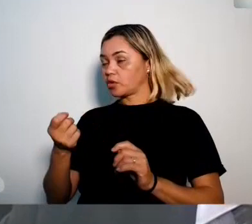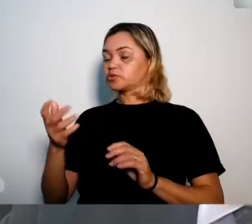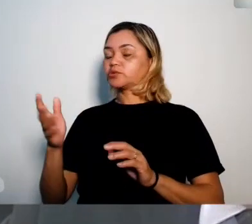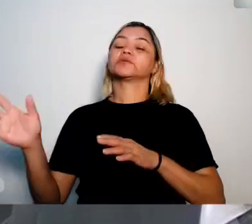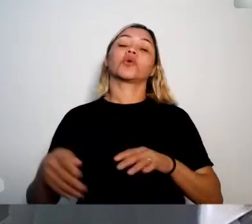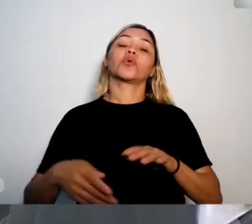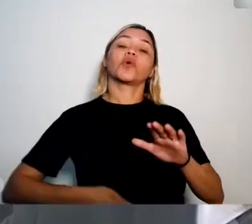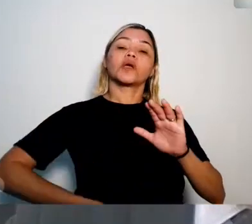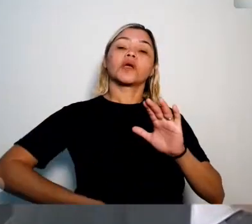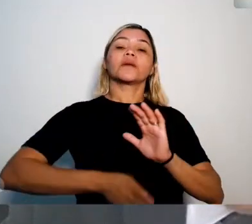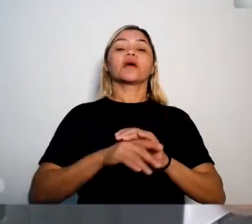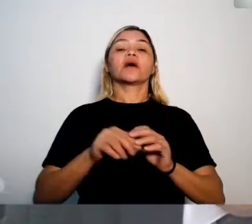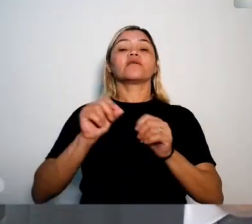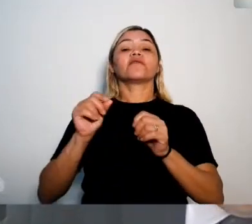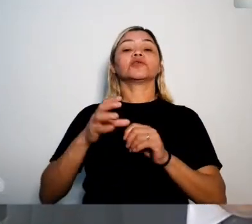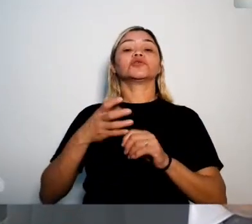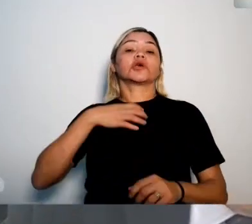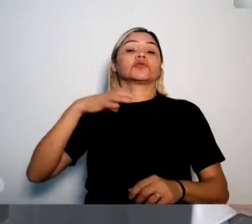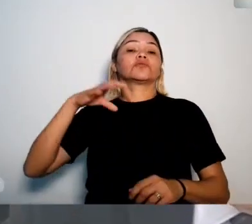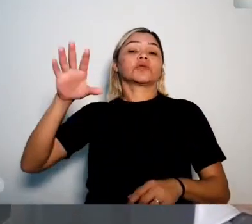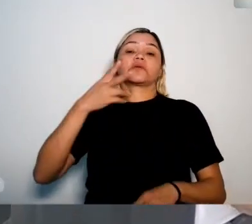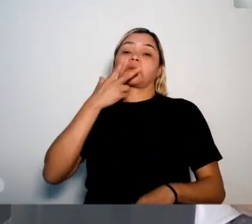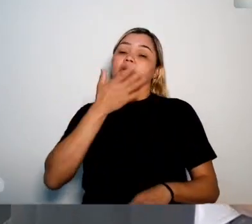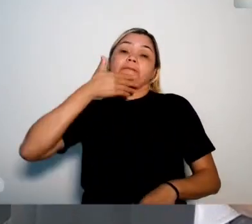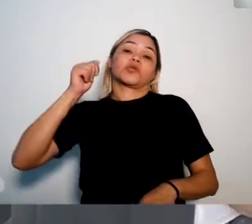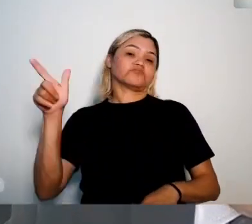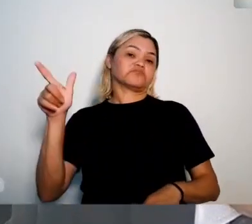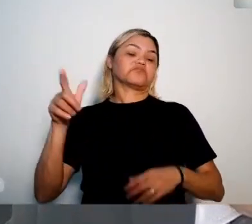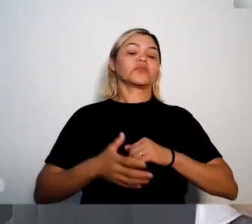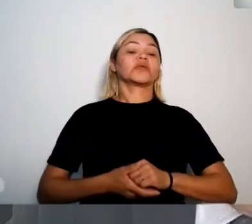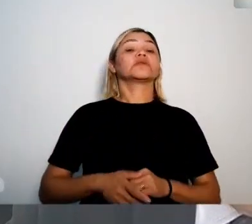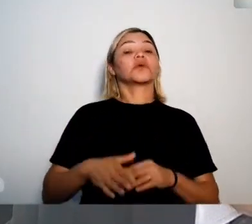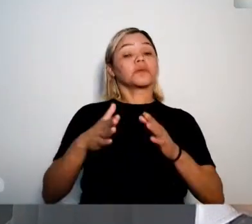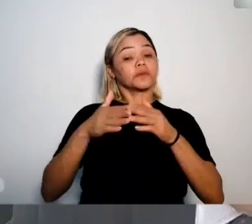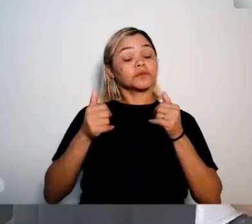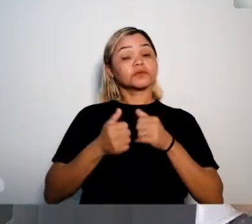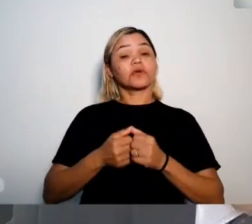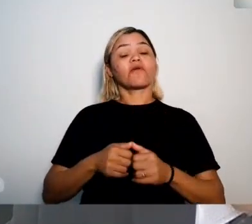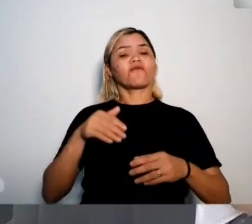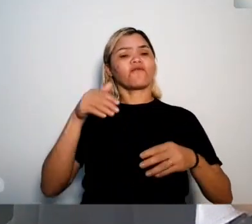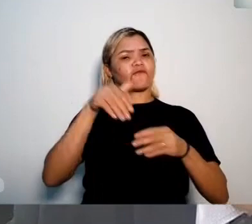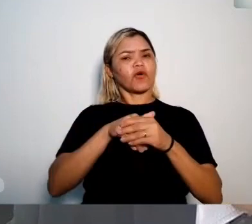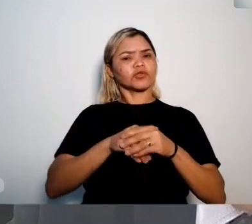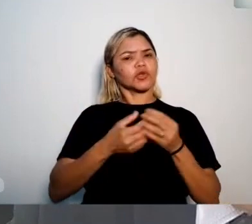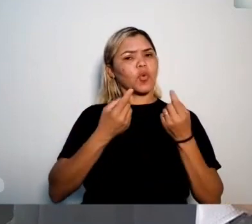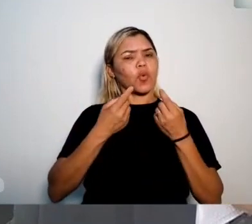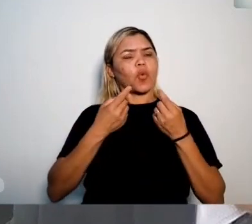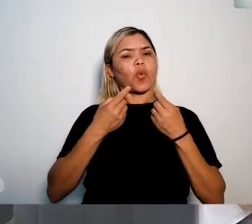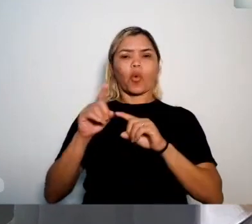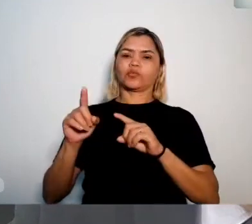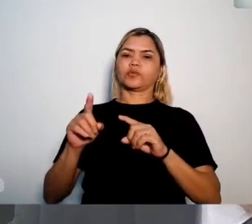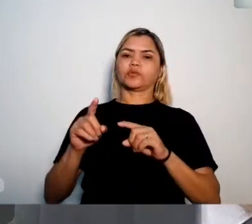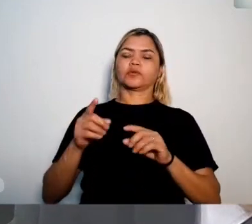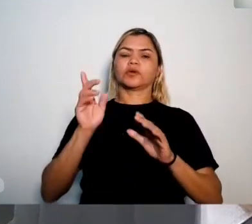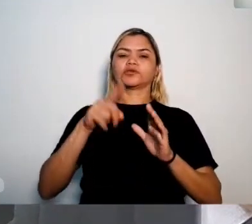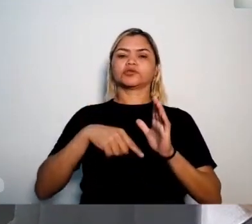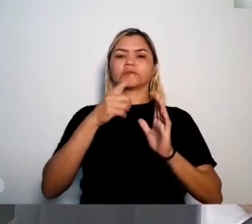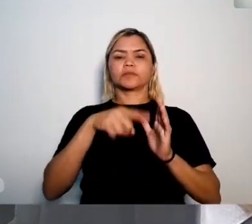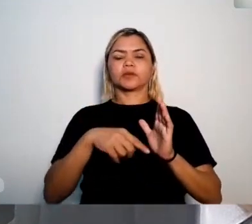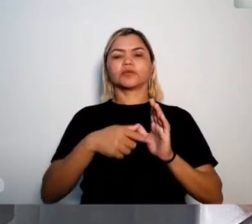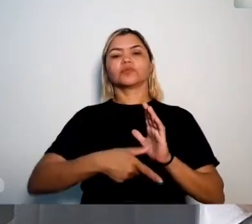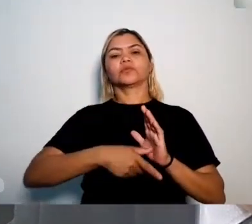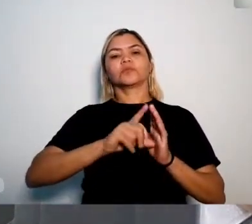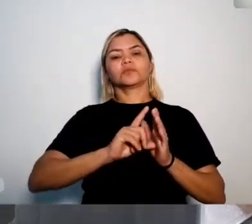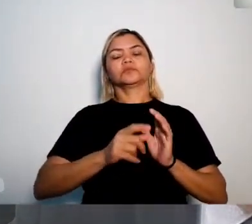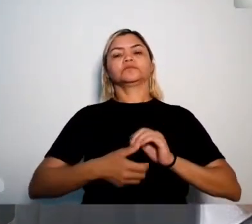da maneira que ele achar melhor. Então, eu solicito que votem contra o adiamento do projeto. Muito obrigado a todos, uma boa noite. Questão